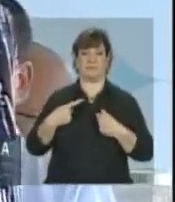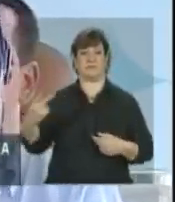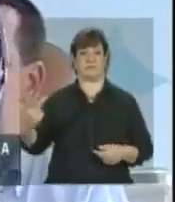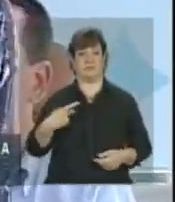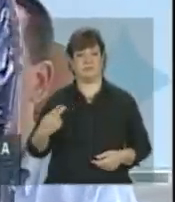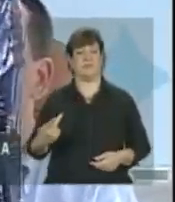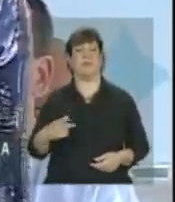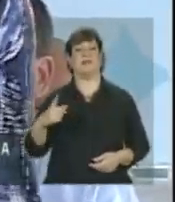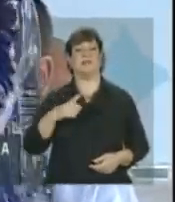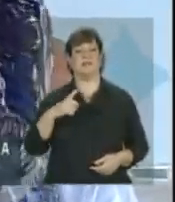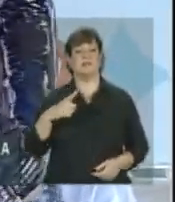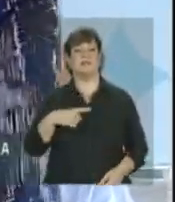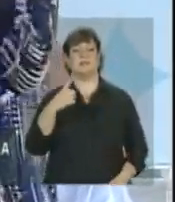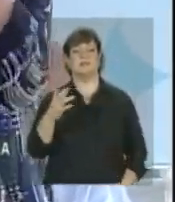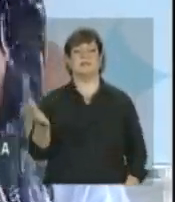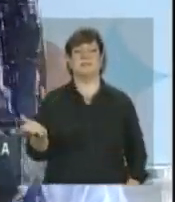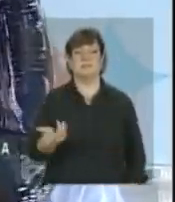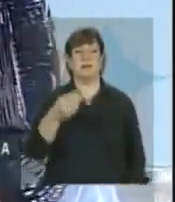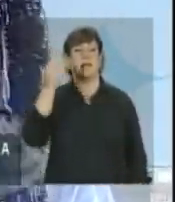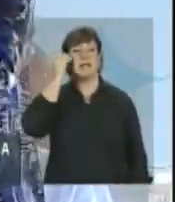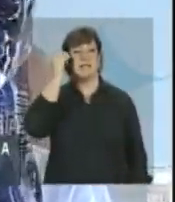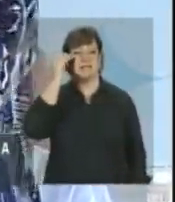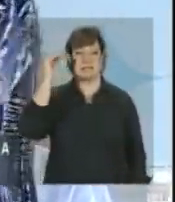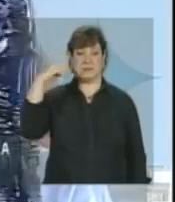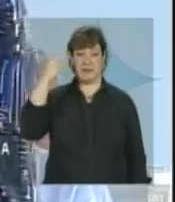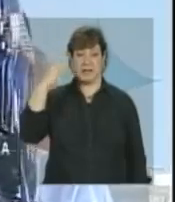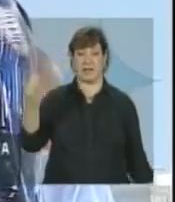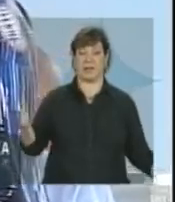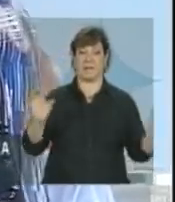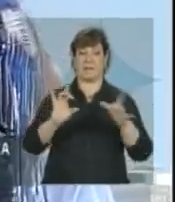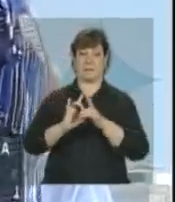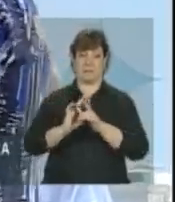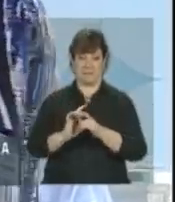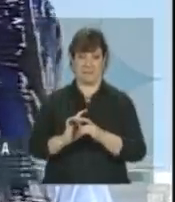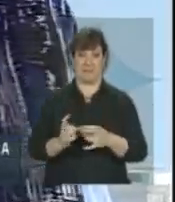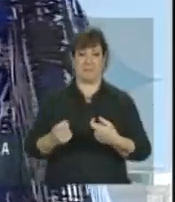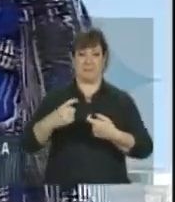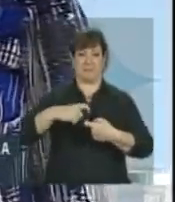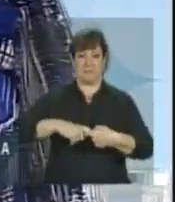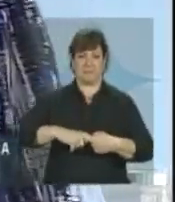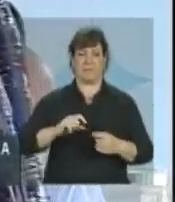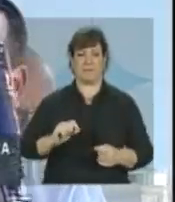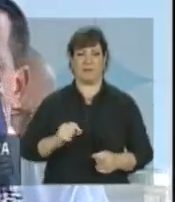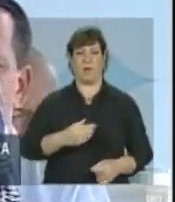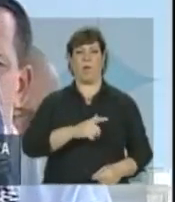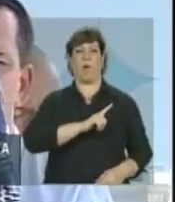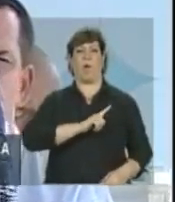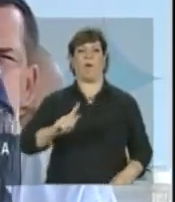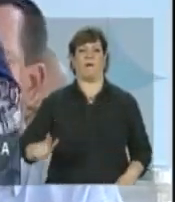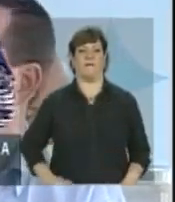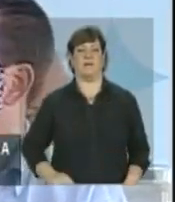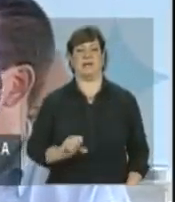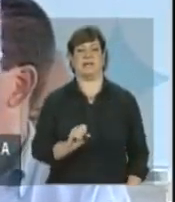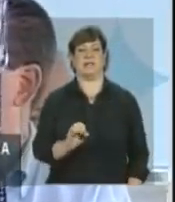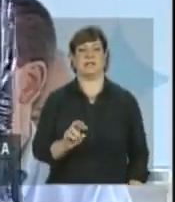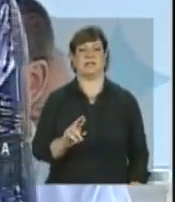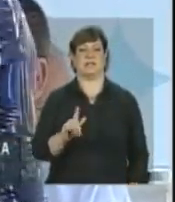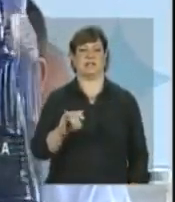vínhamos tendo uma extraordinária experiência de parceria com o governador Sérgio Cabral.